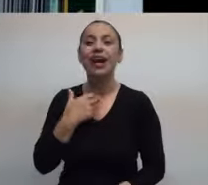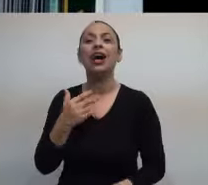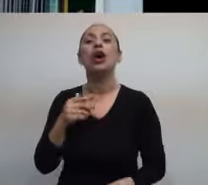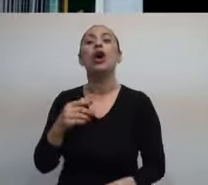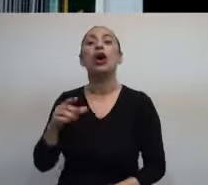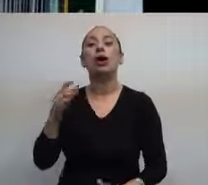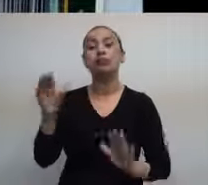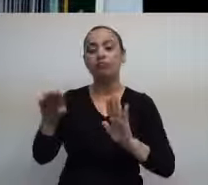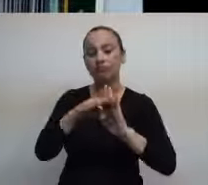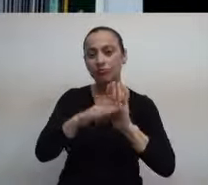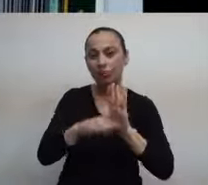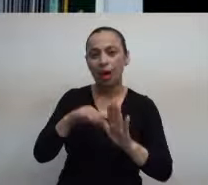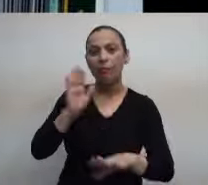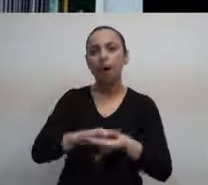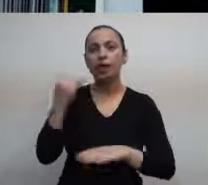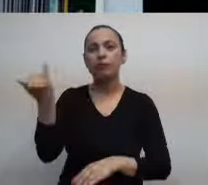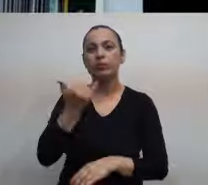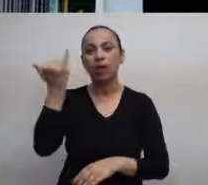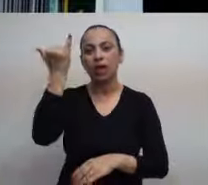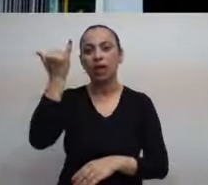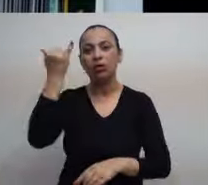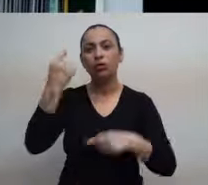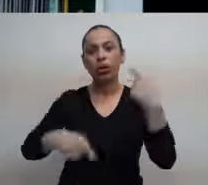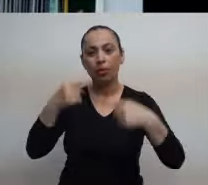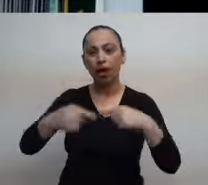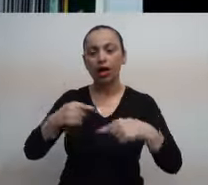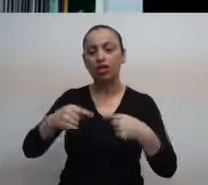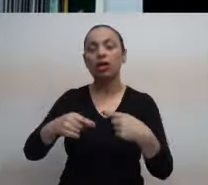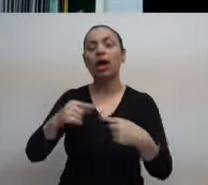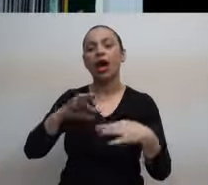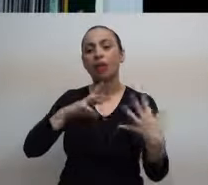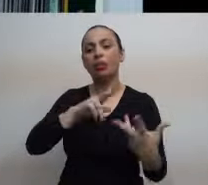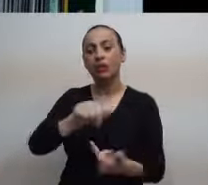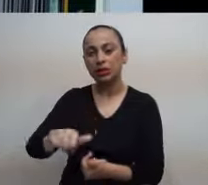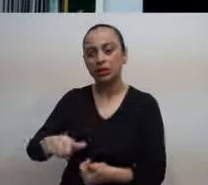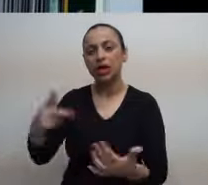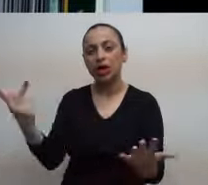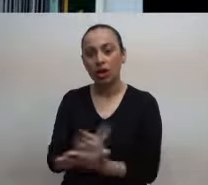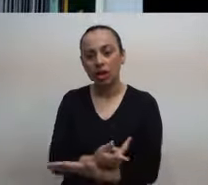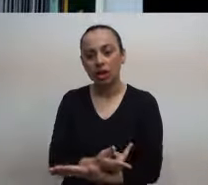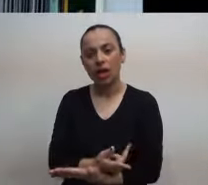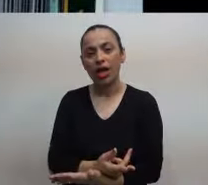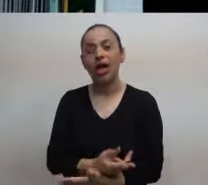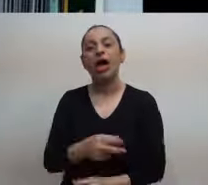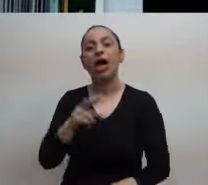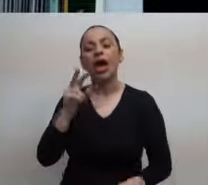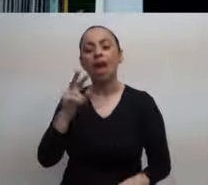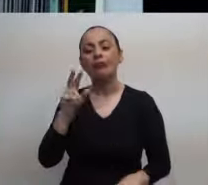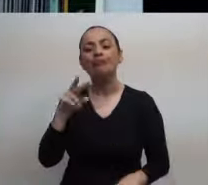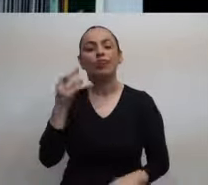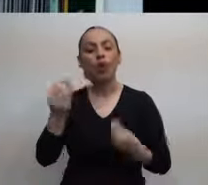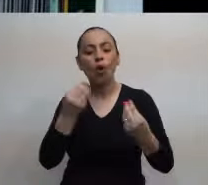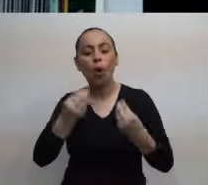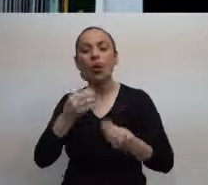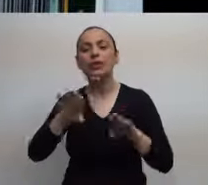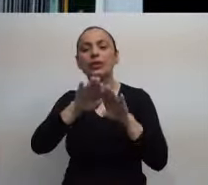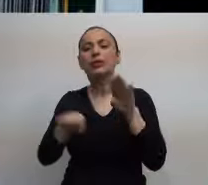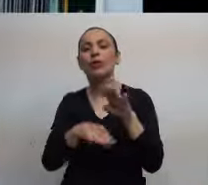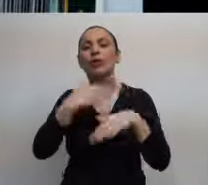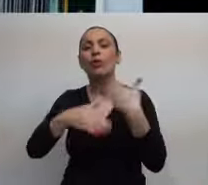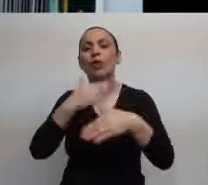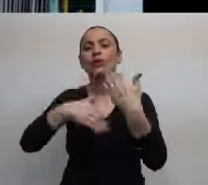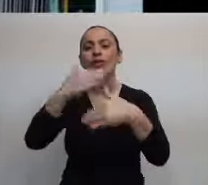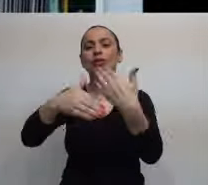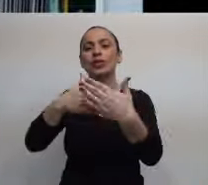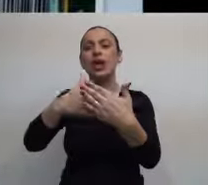Um dos pontos mais importantes do debate sobre a globalização é a apreciação das desigualdades